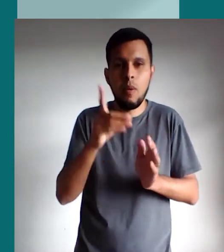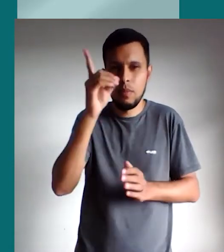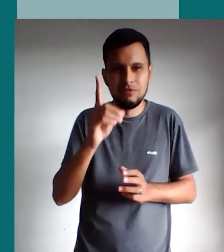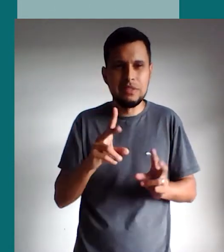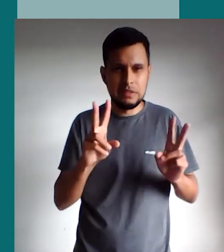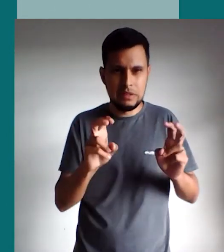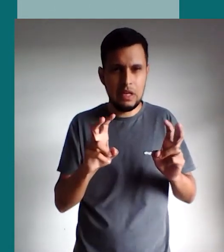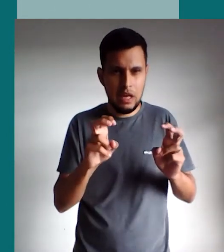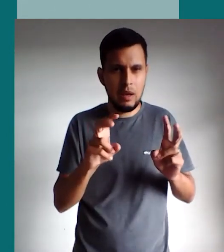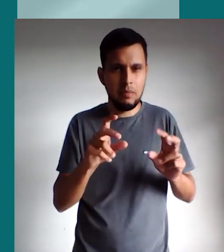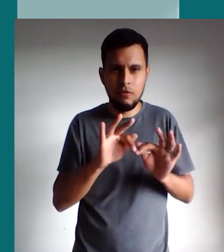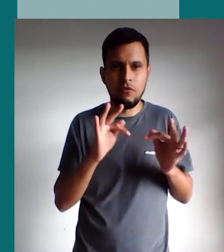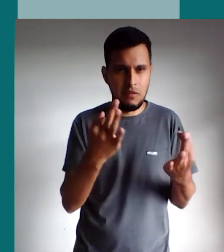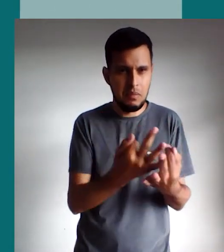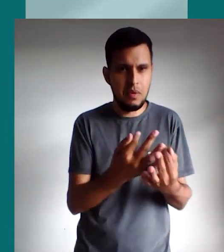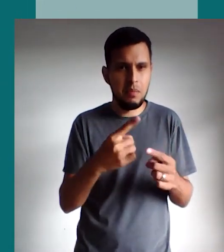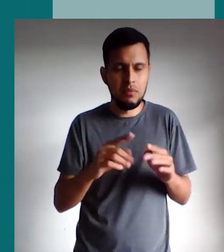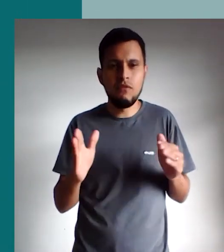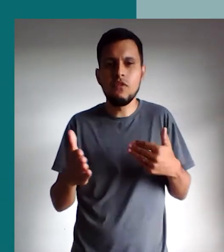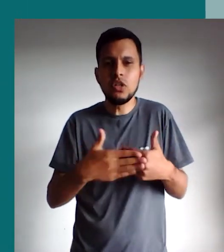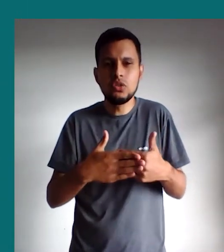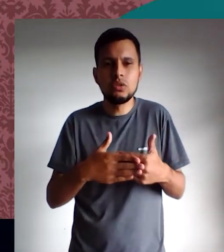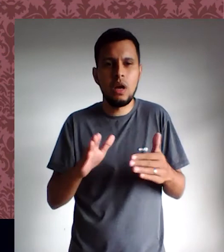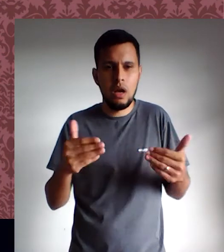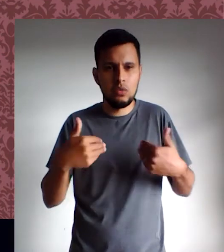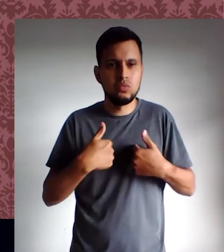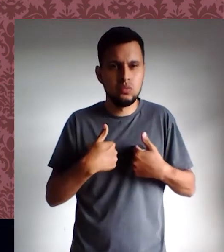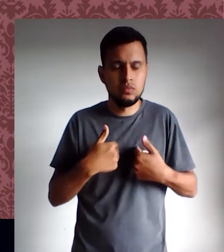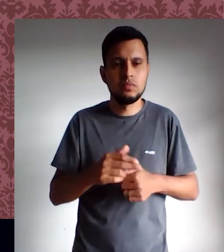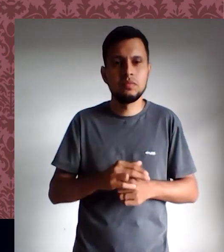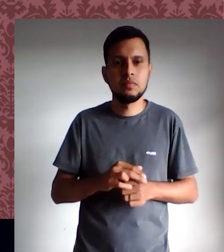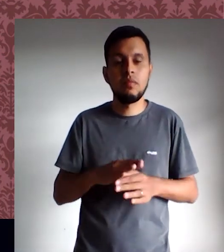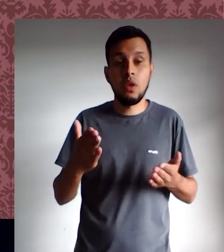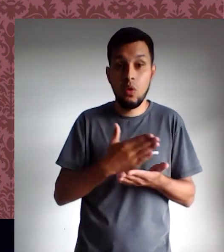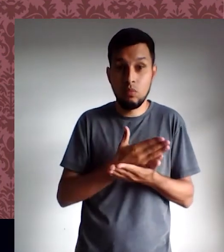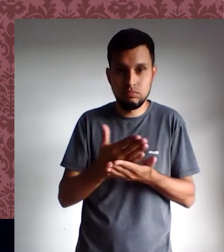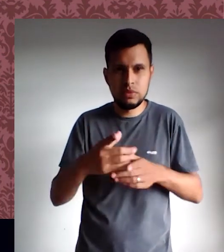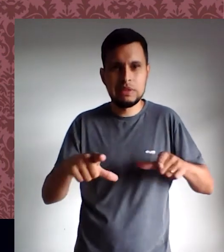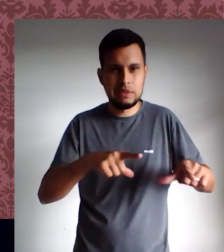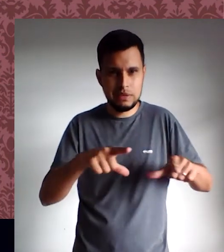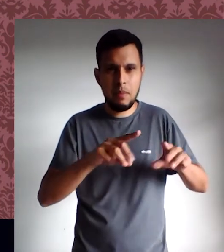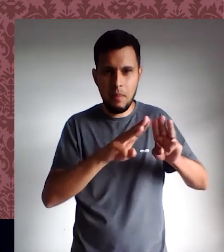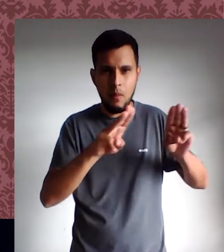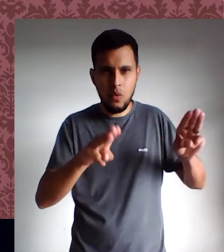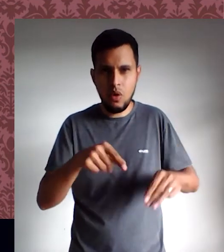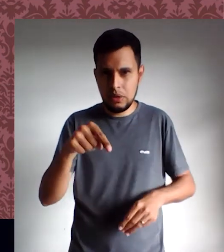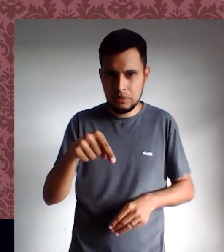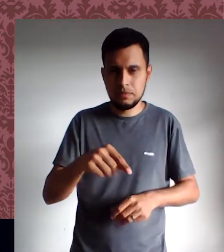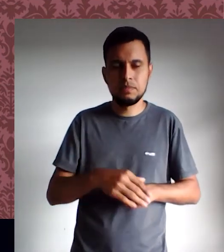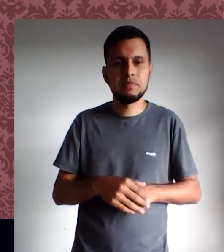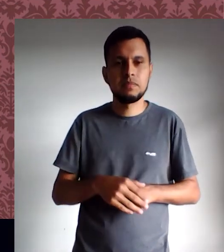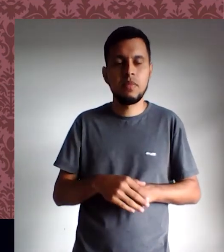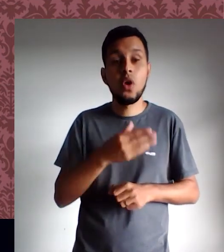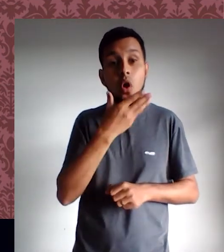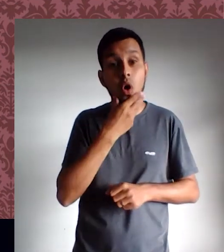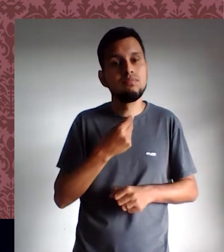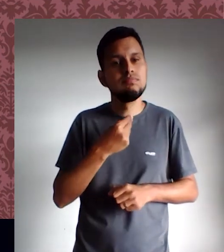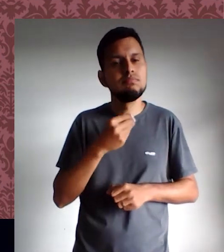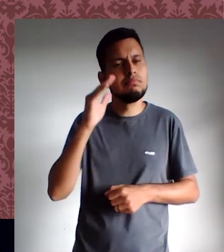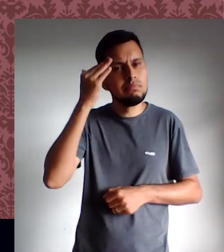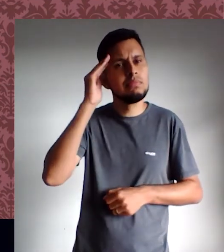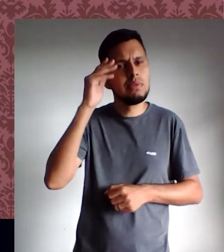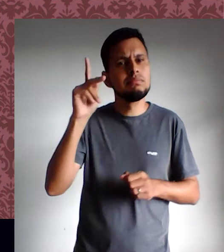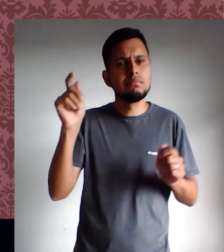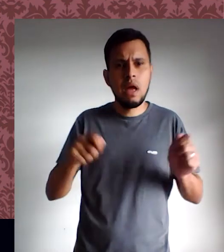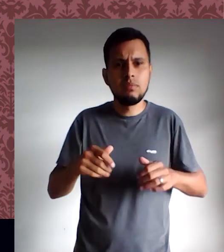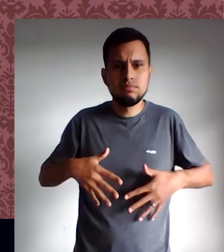em relação a ser autista. E que a partir do momento que ele trabalhou com a gente, ele entendeu que aquilo podia ser um